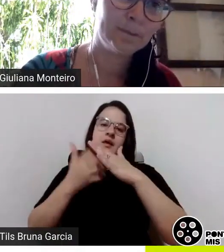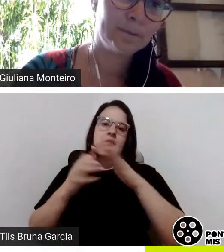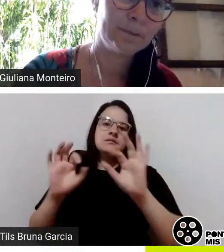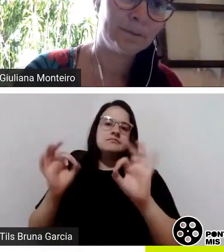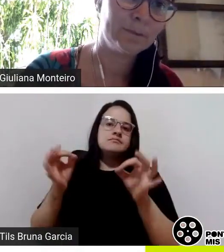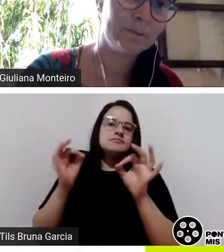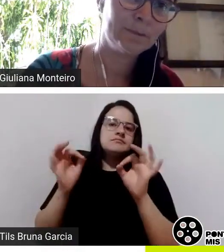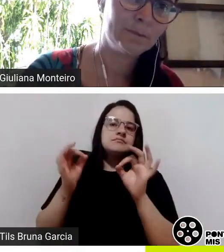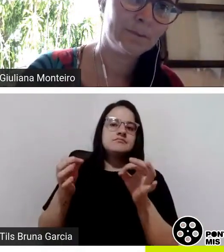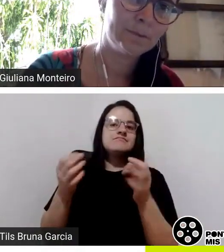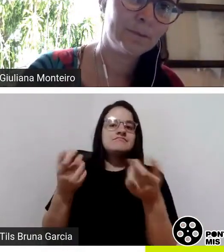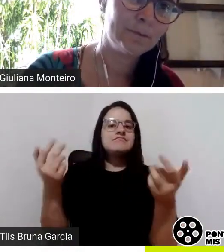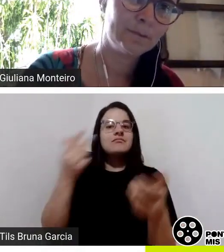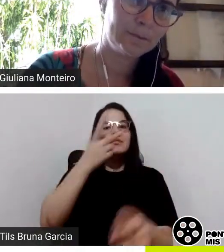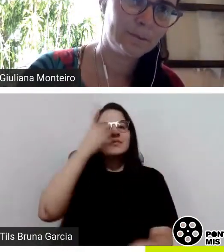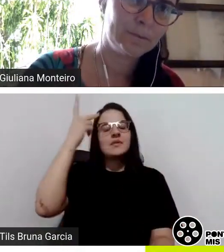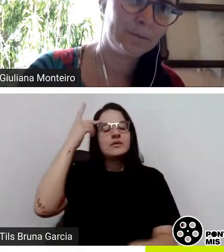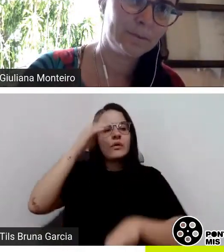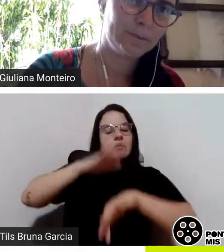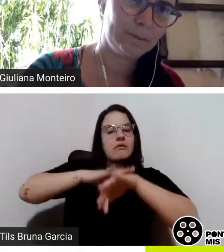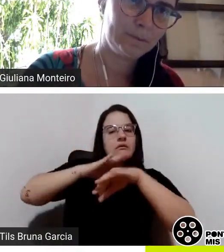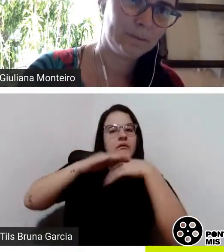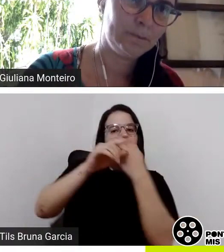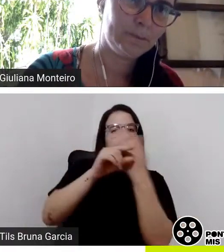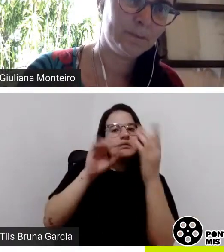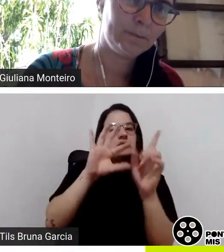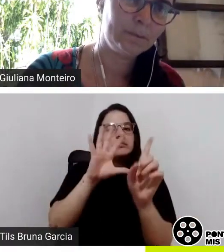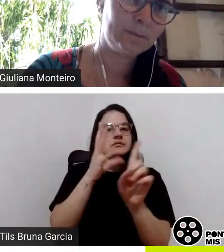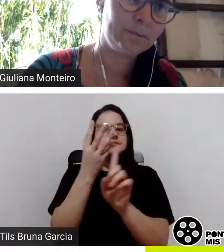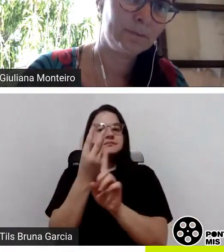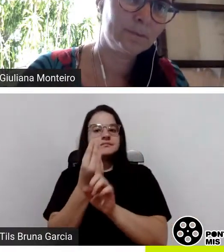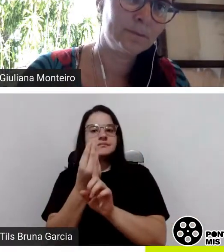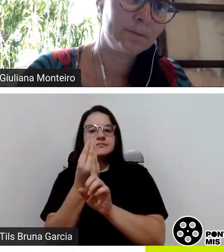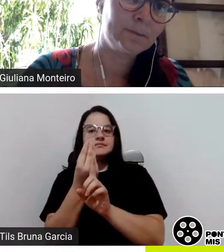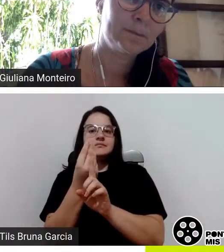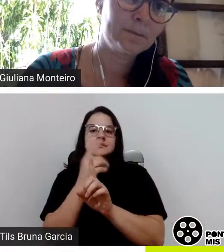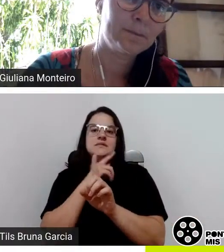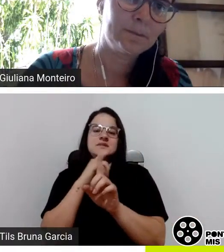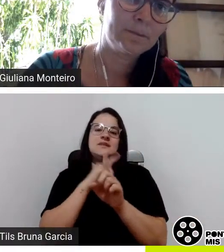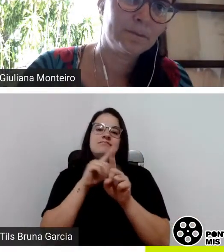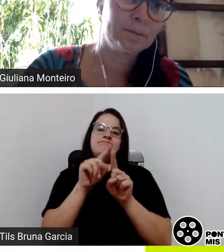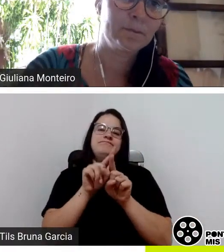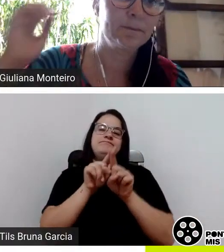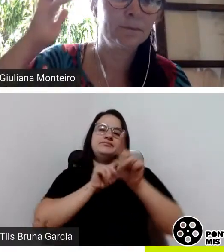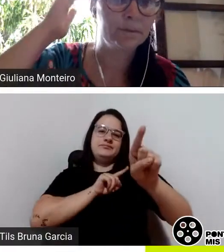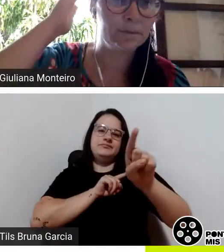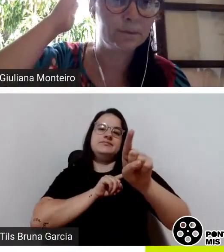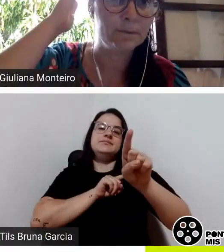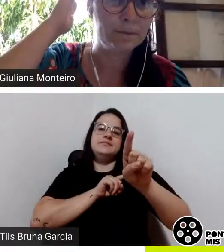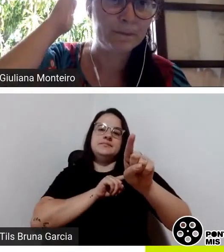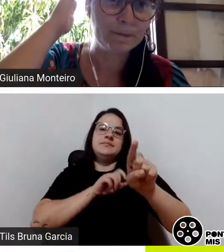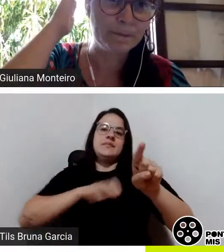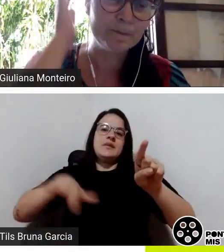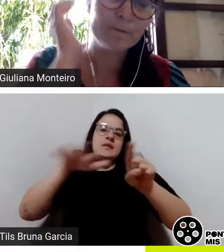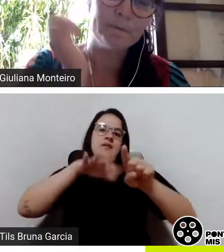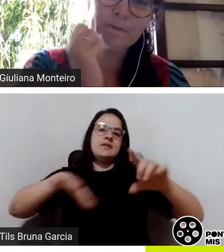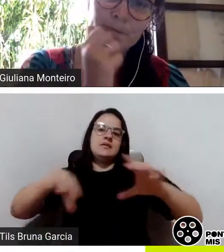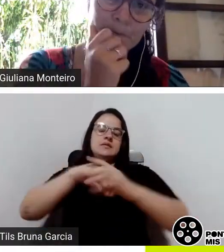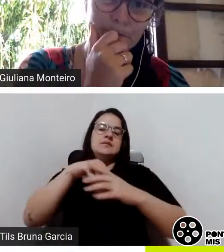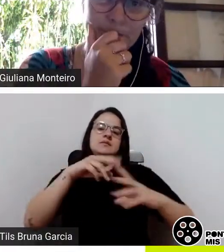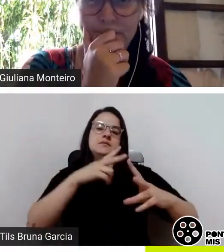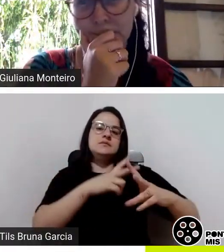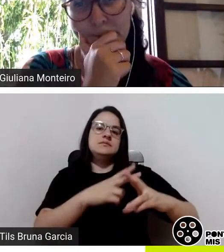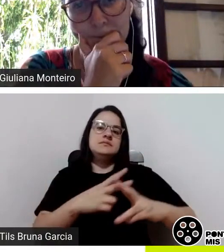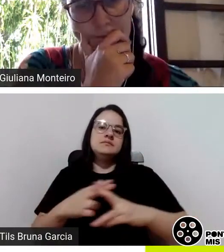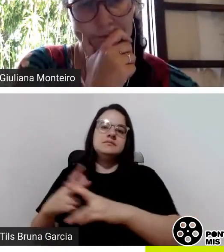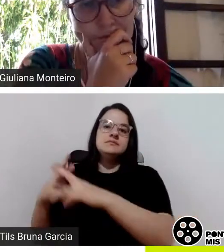a autoria, a criação artística, toda migrou muito para séries, né? E